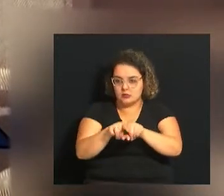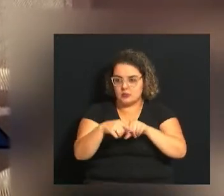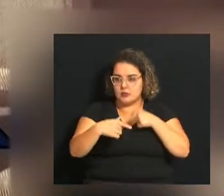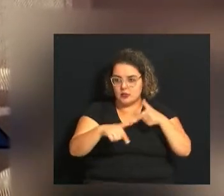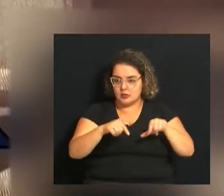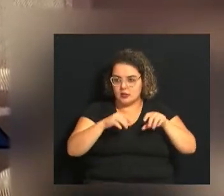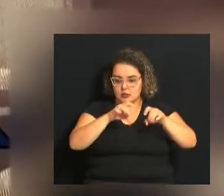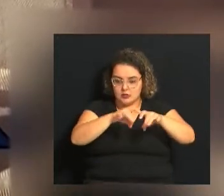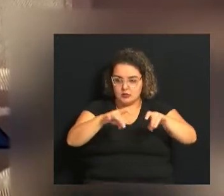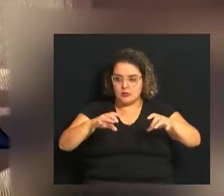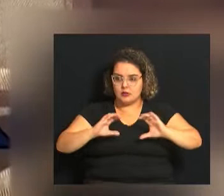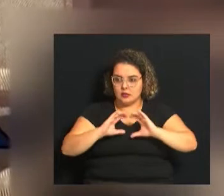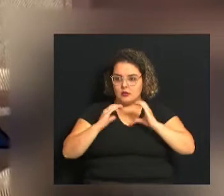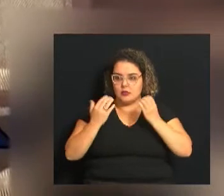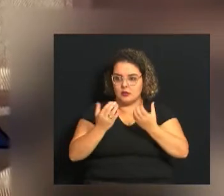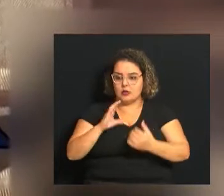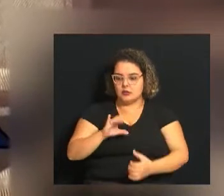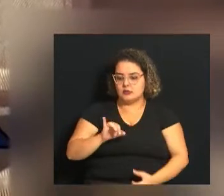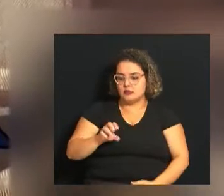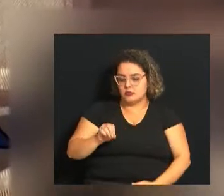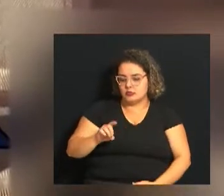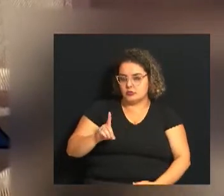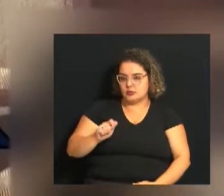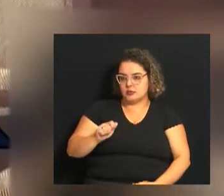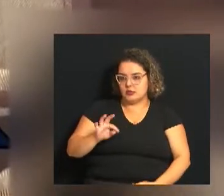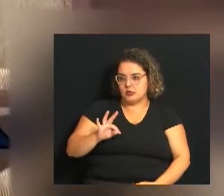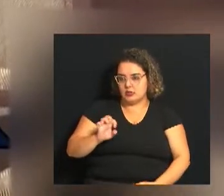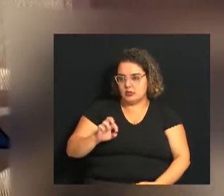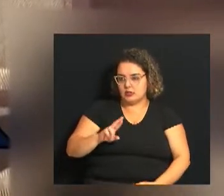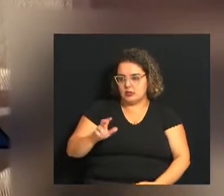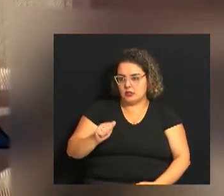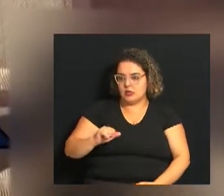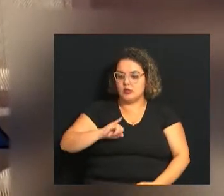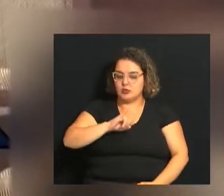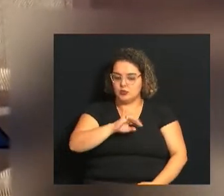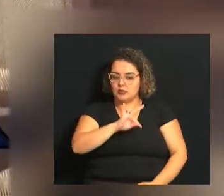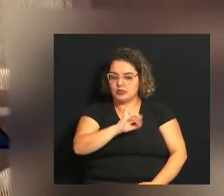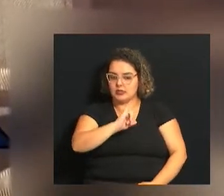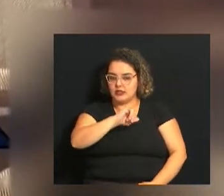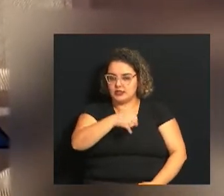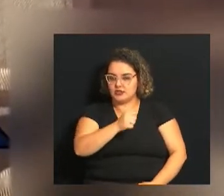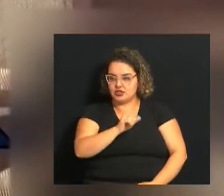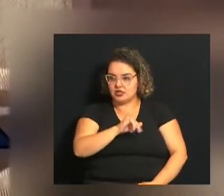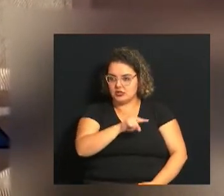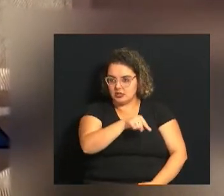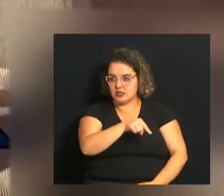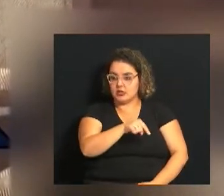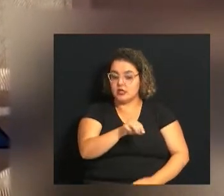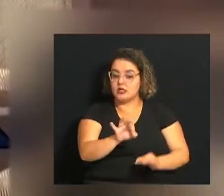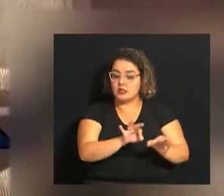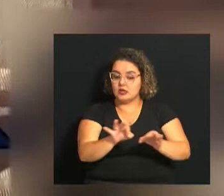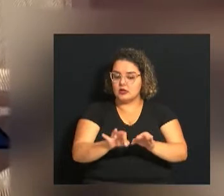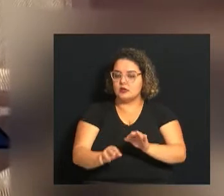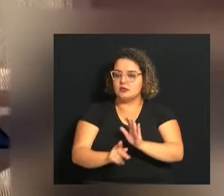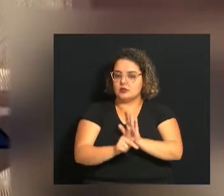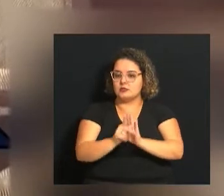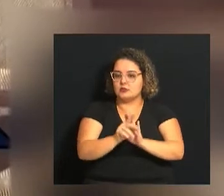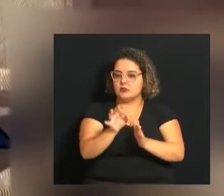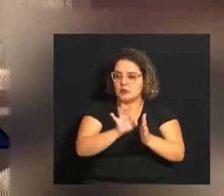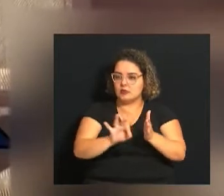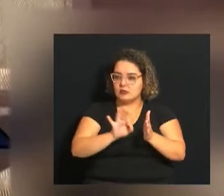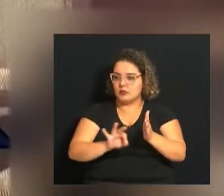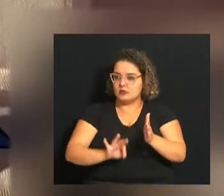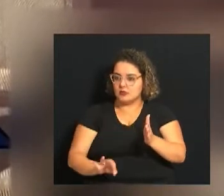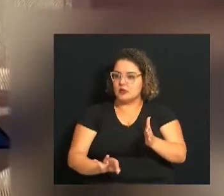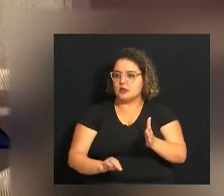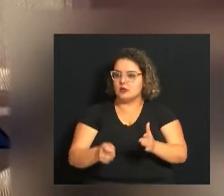Horta Cio da Terra no Itajaí. E esse projeto agora regulamentando, é possível que a associação possa, inclusive,